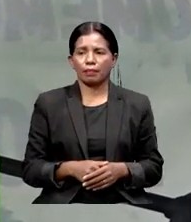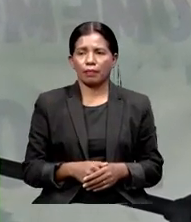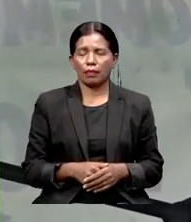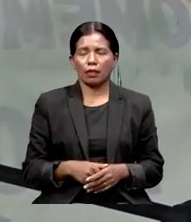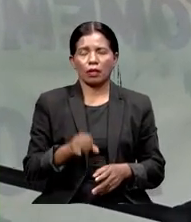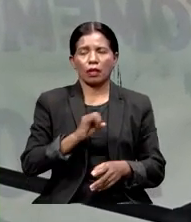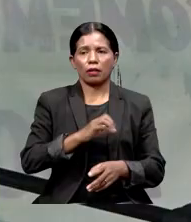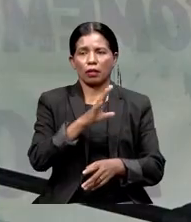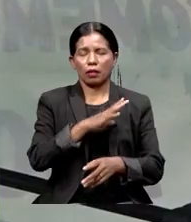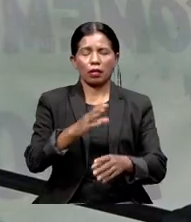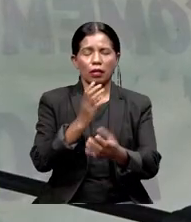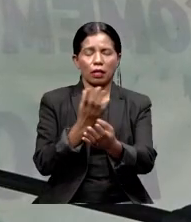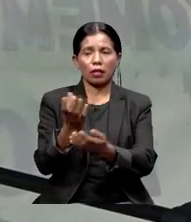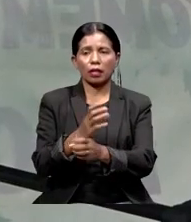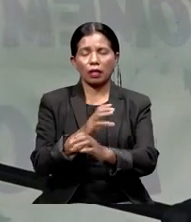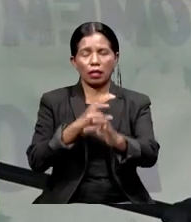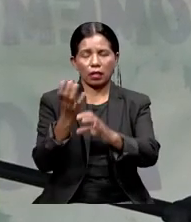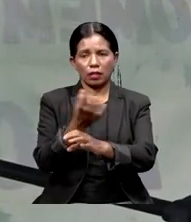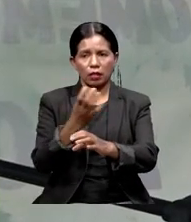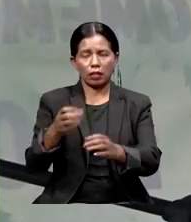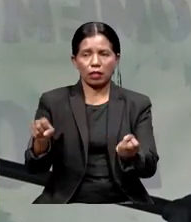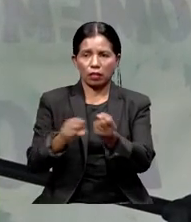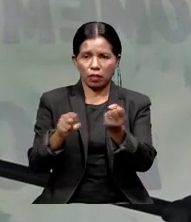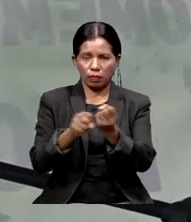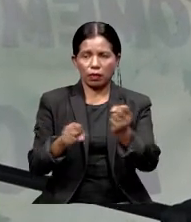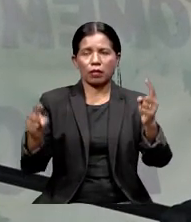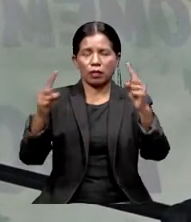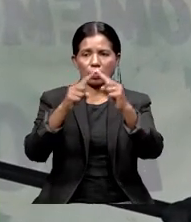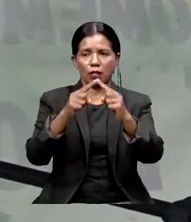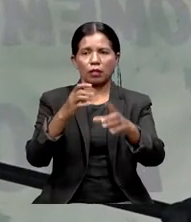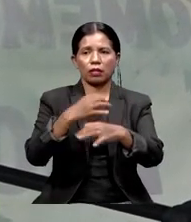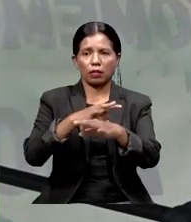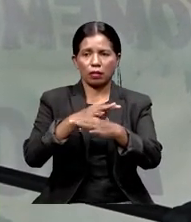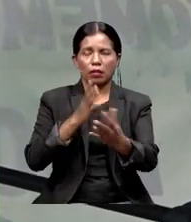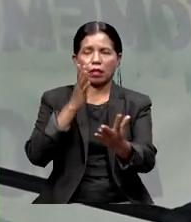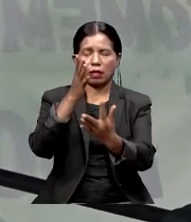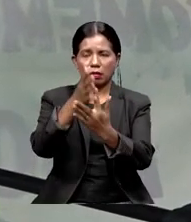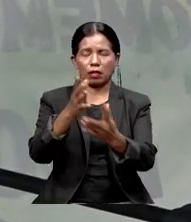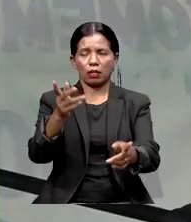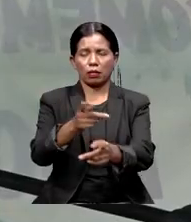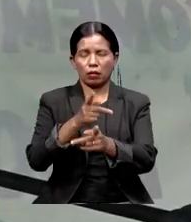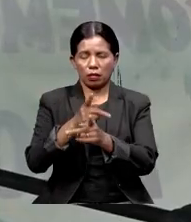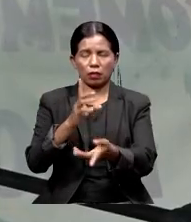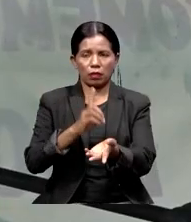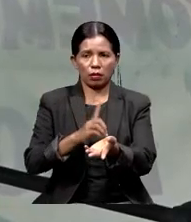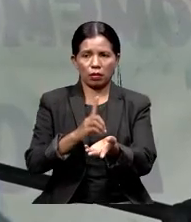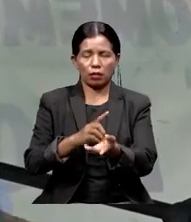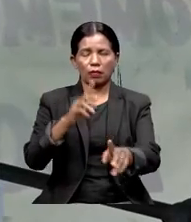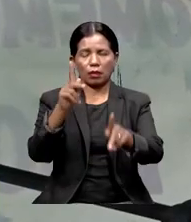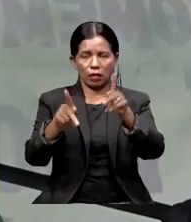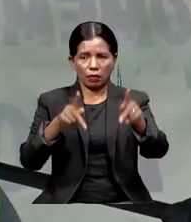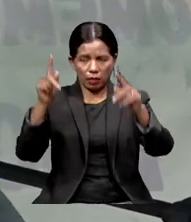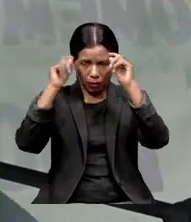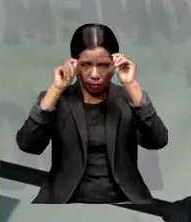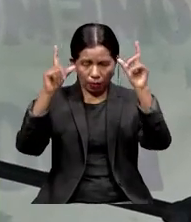Hauhen katak ambulansia sira sei kontribui odi hatia ases ba cuidado medico ba povo Timor-Leste.